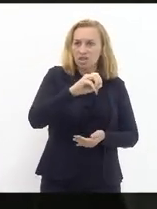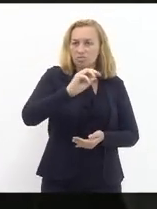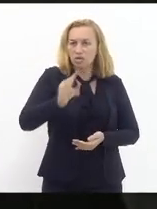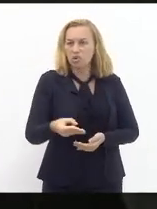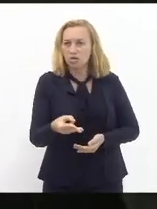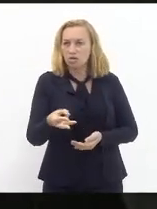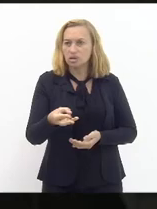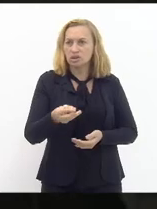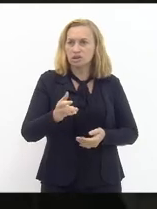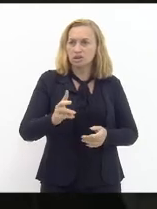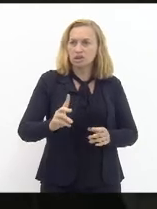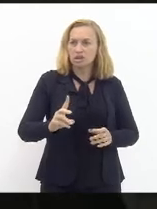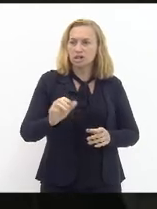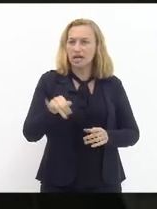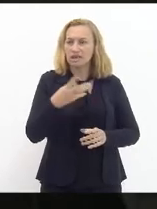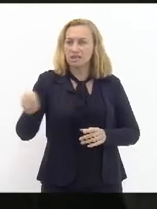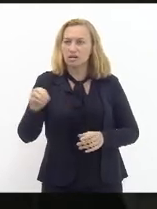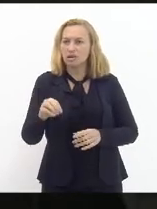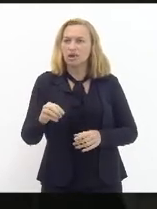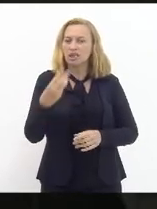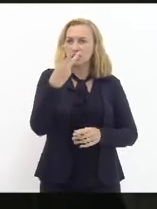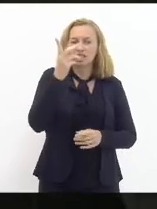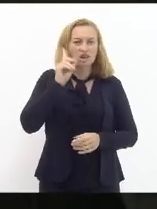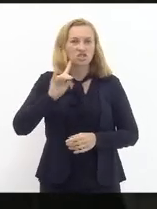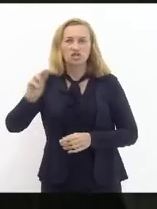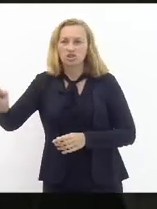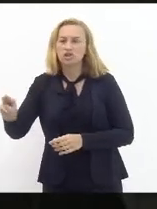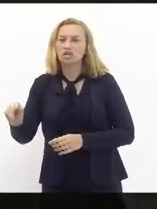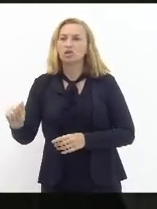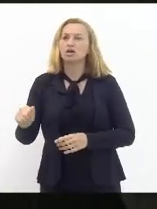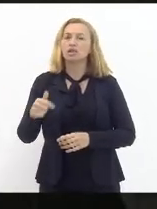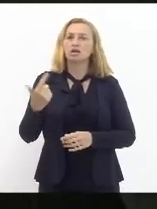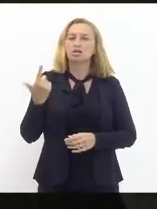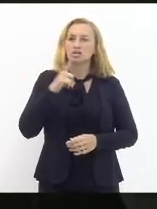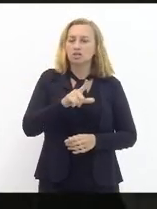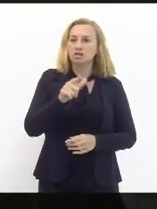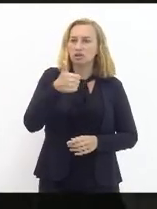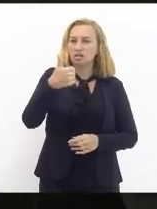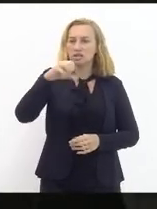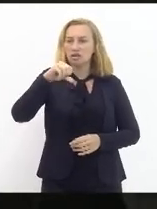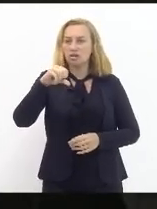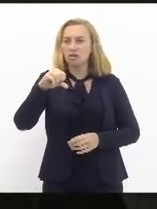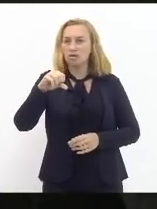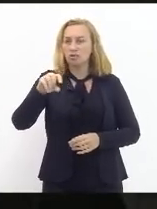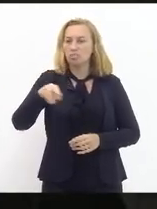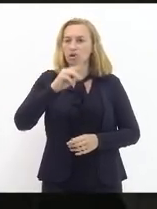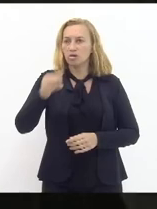em 3 dias ganhou 19 milhões de reais. A Ibovespa